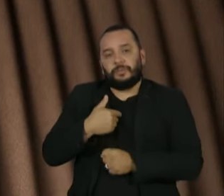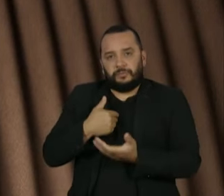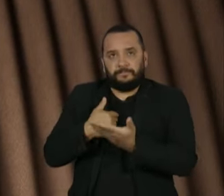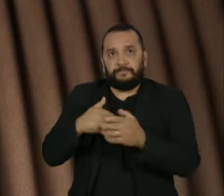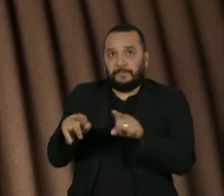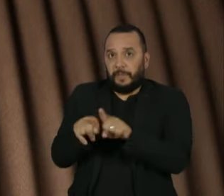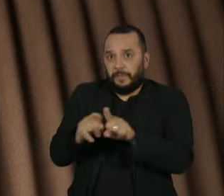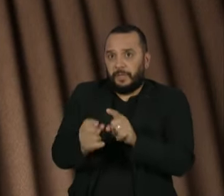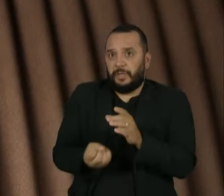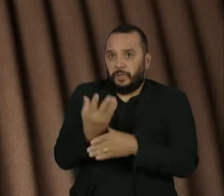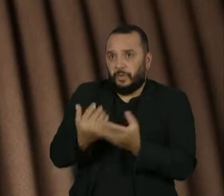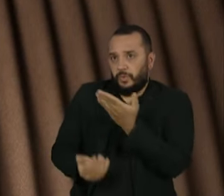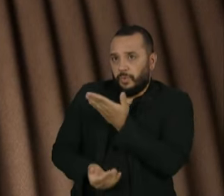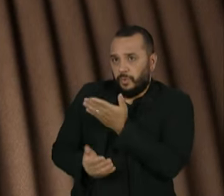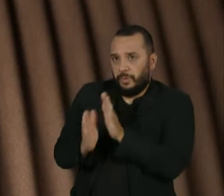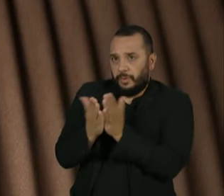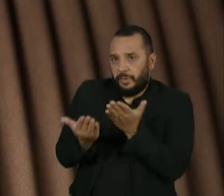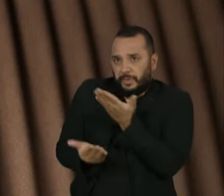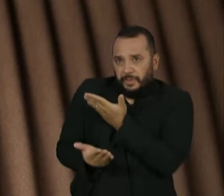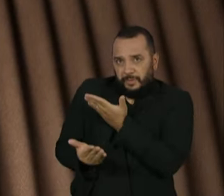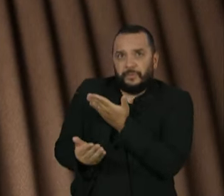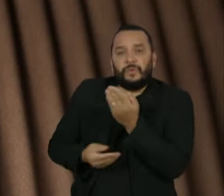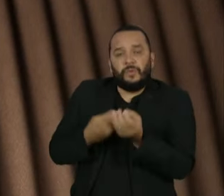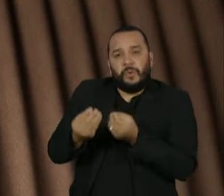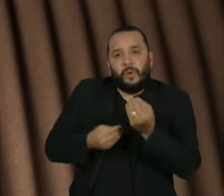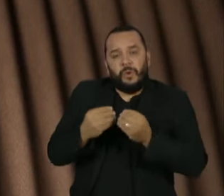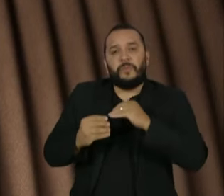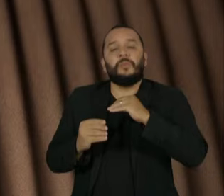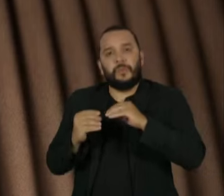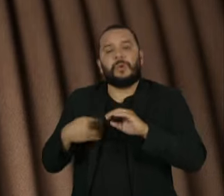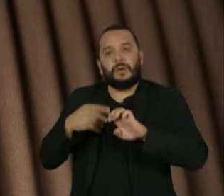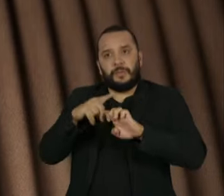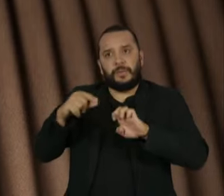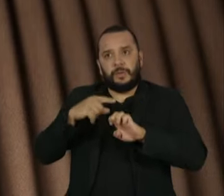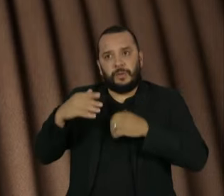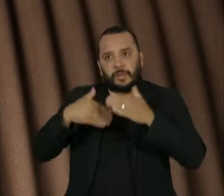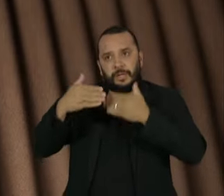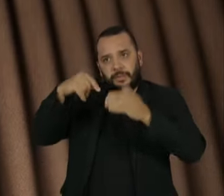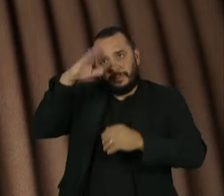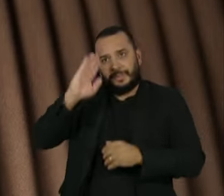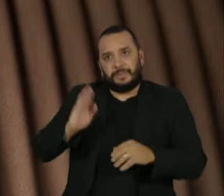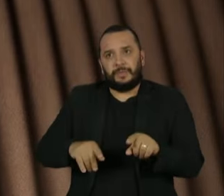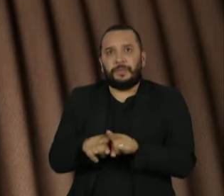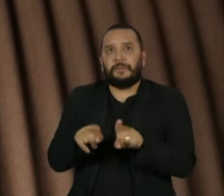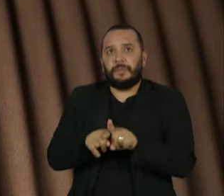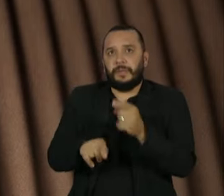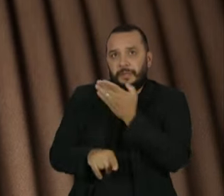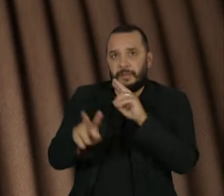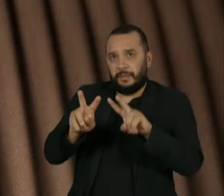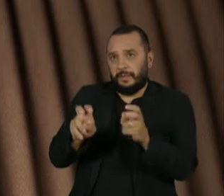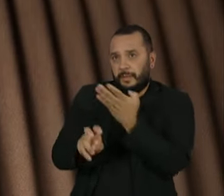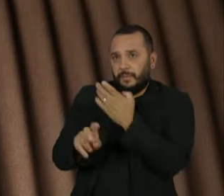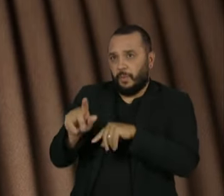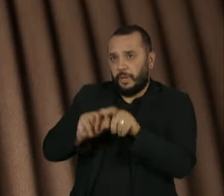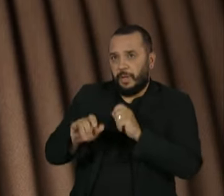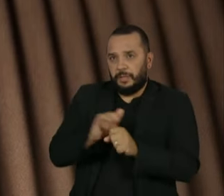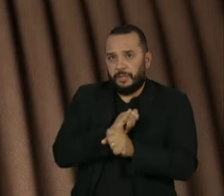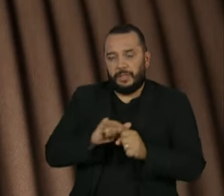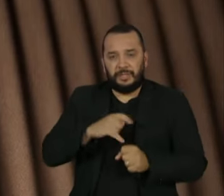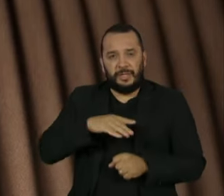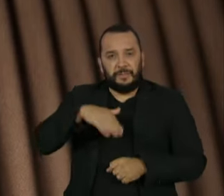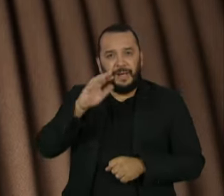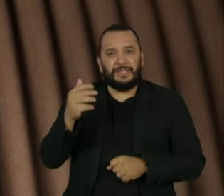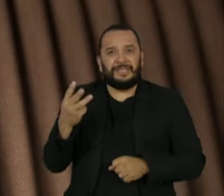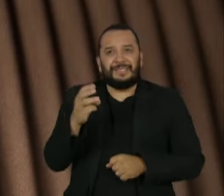novos negócios inovadores de crescimento empreendedor no Brasil e o que é estratégia e tem mais de 300 artigos